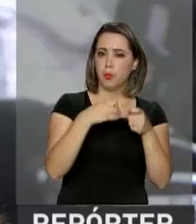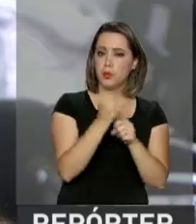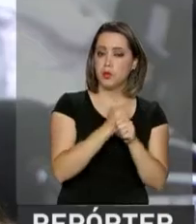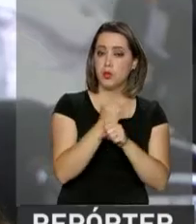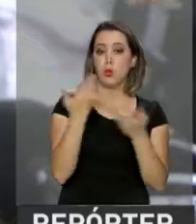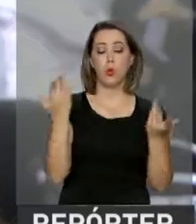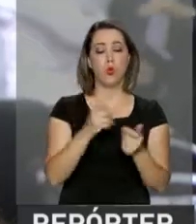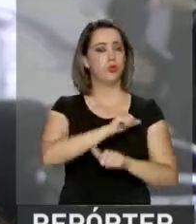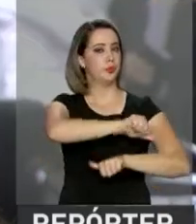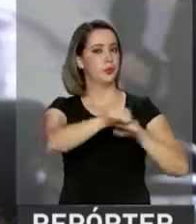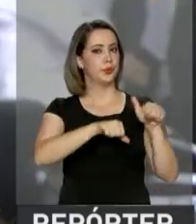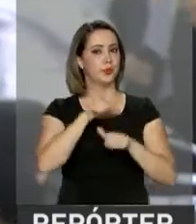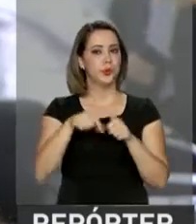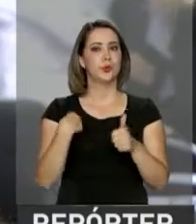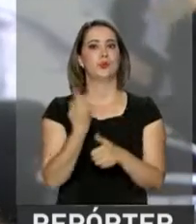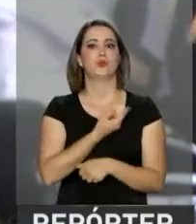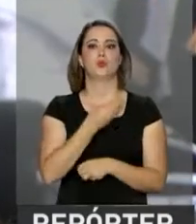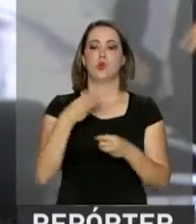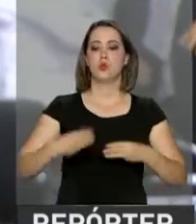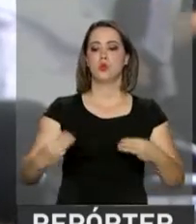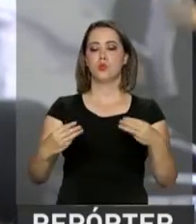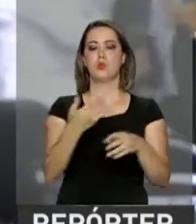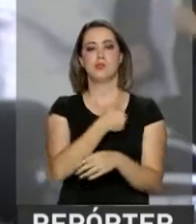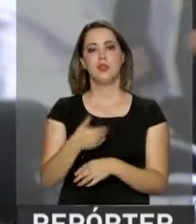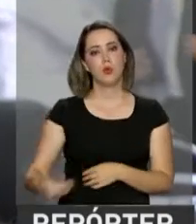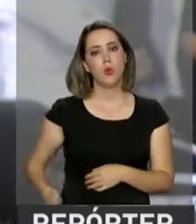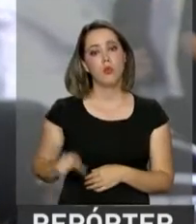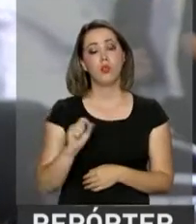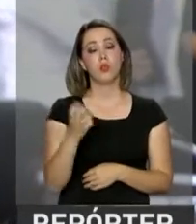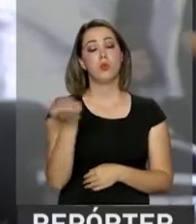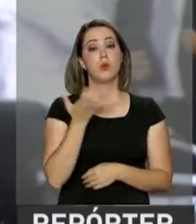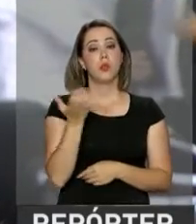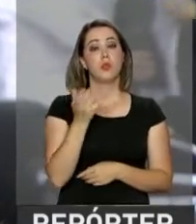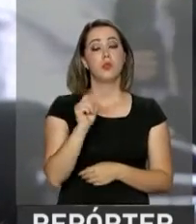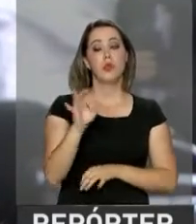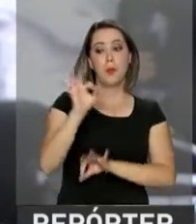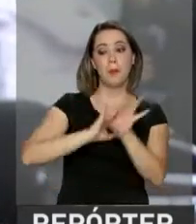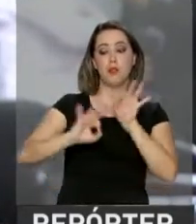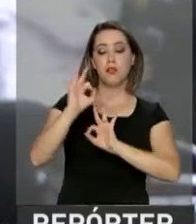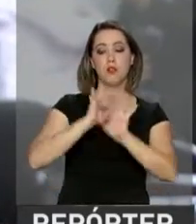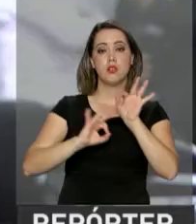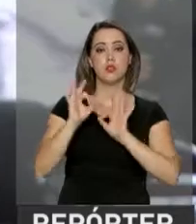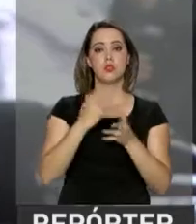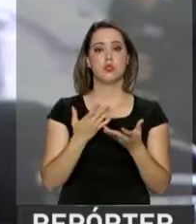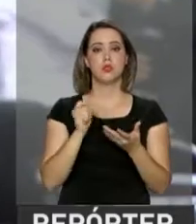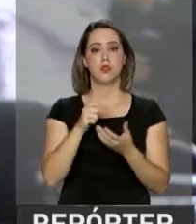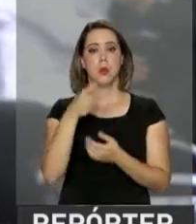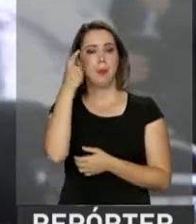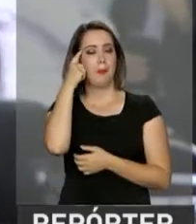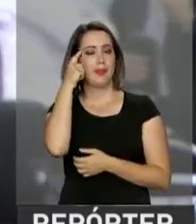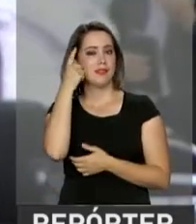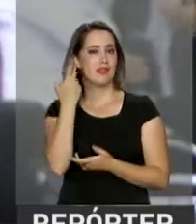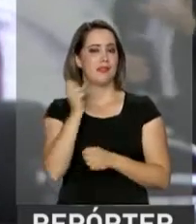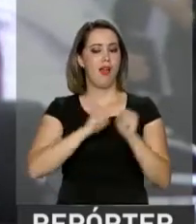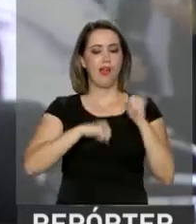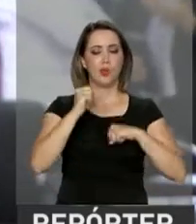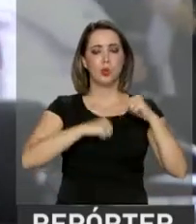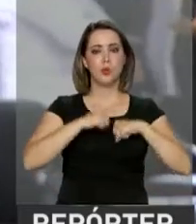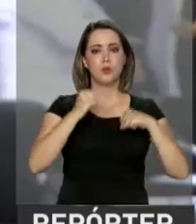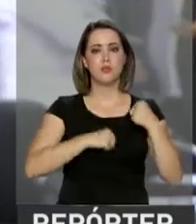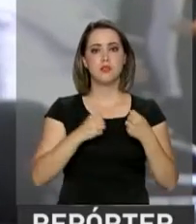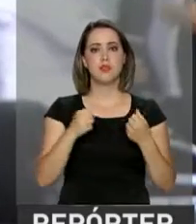ministério especial e de governo mais amplamente é de que nós não conseguiremos fazer ou pensar a indústria fazer